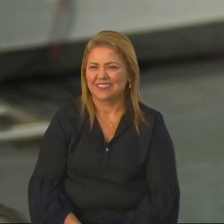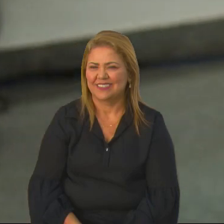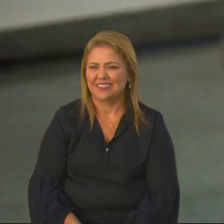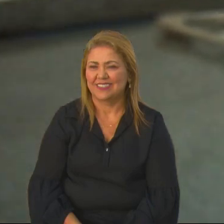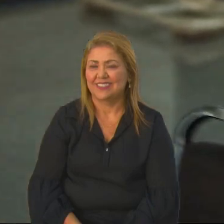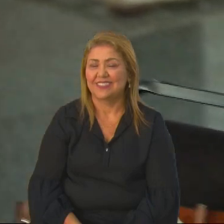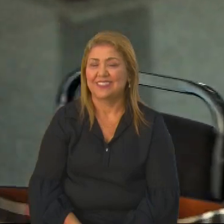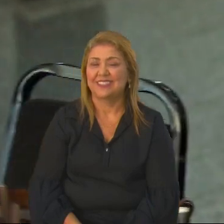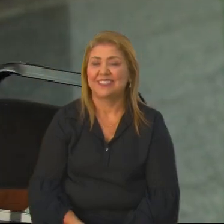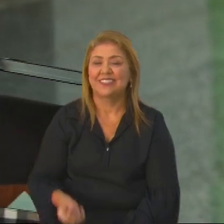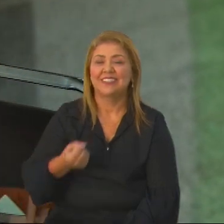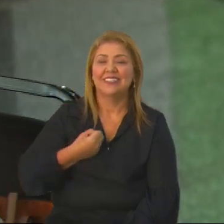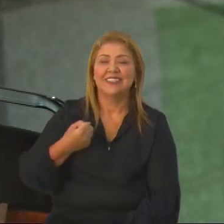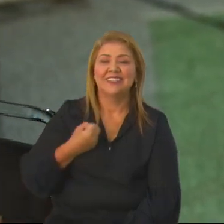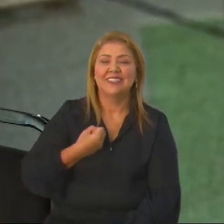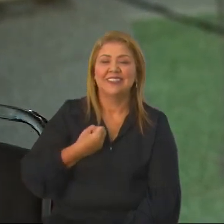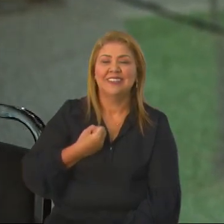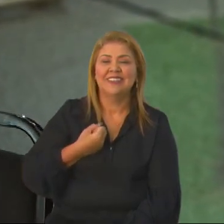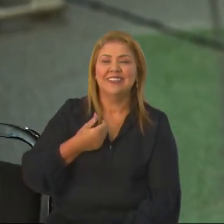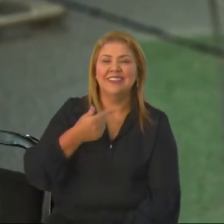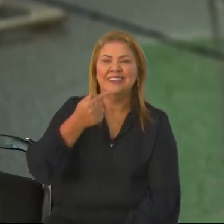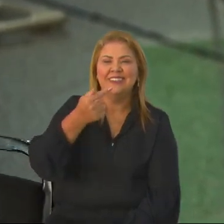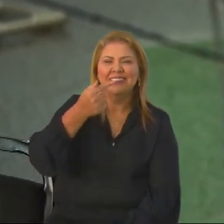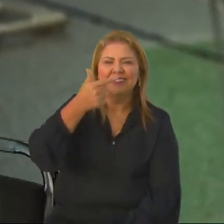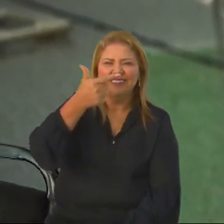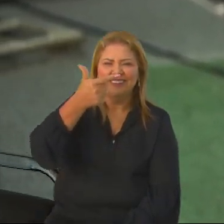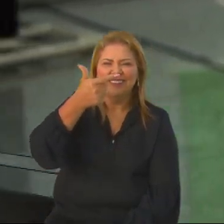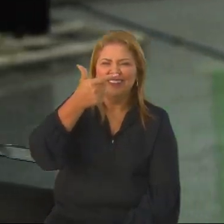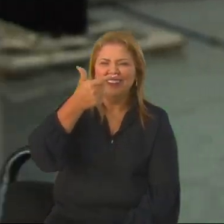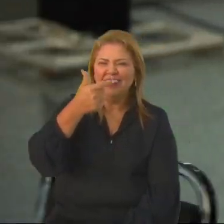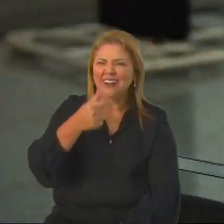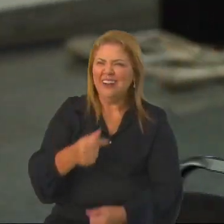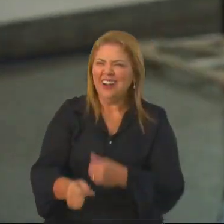Por gentileza, o número. 72.